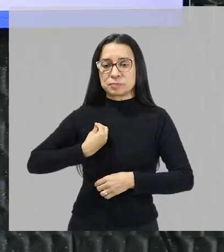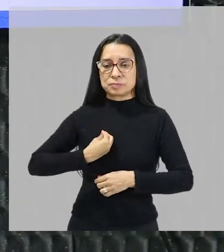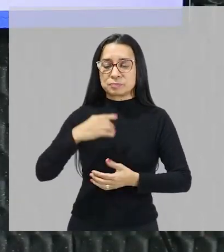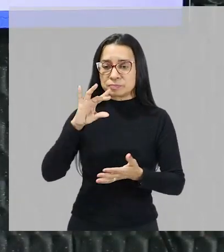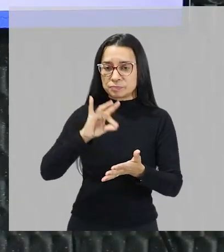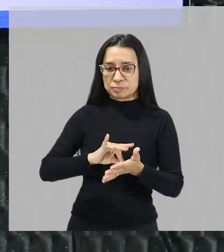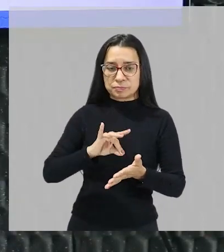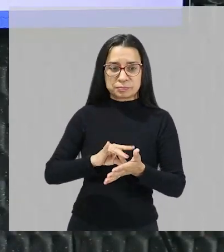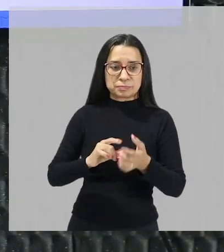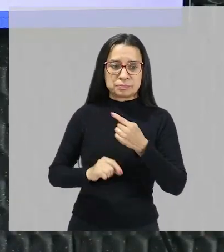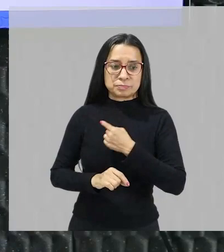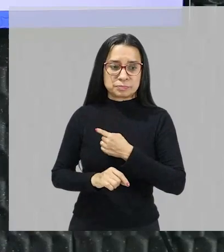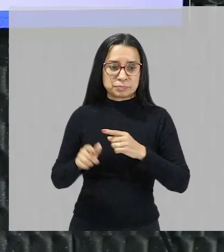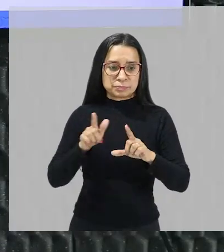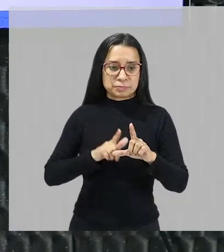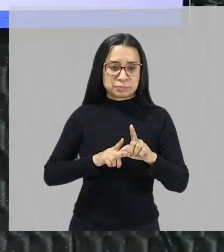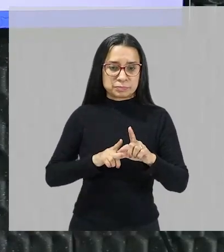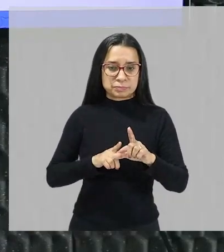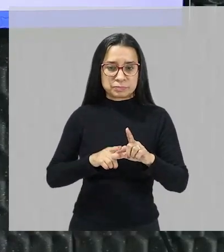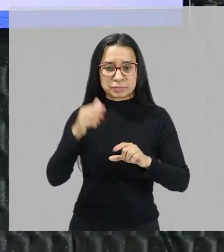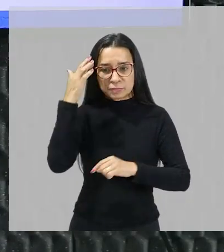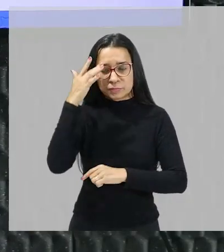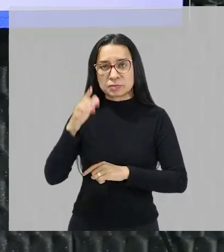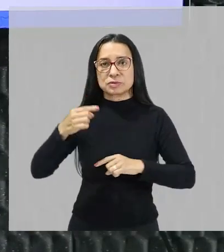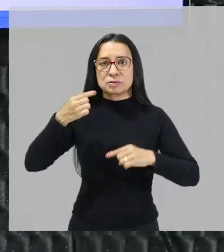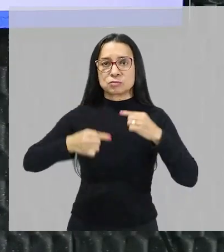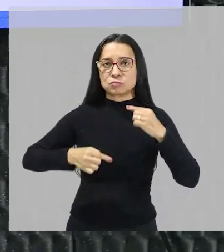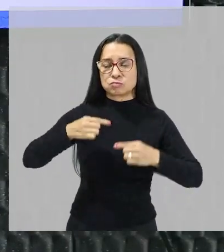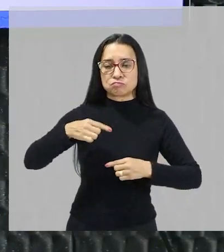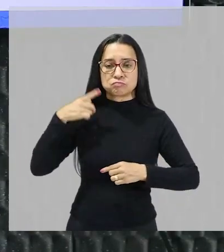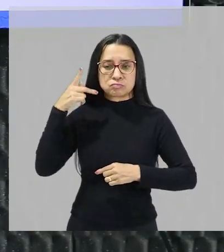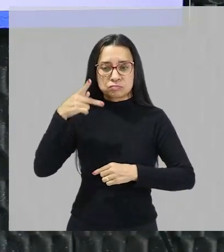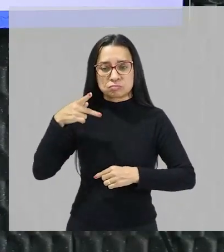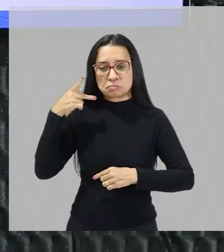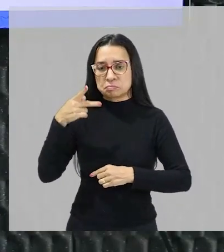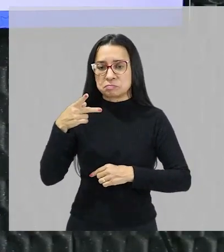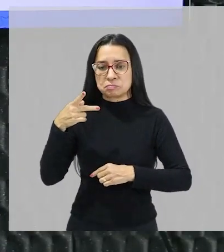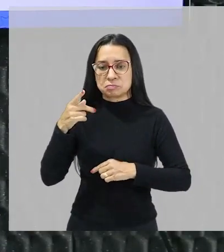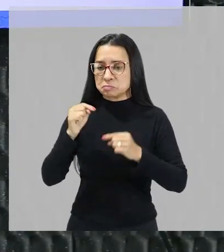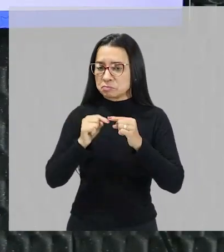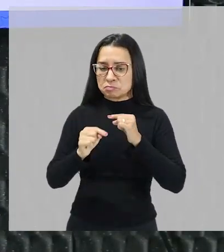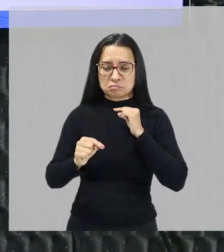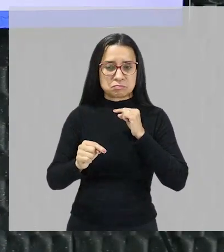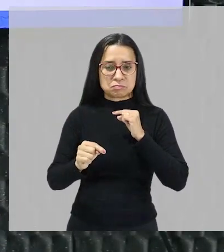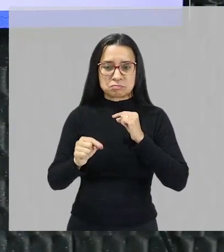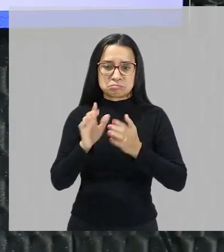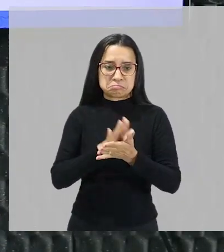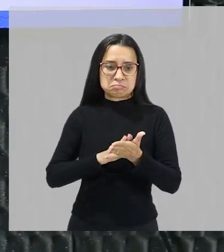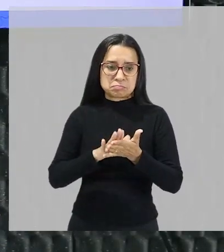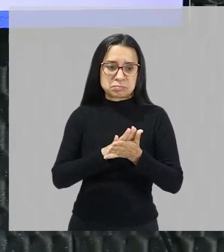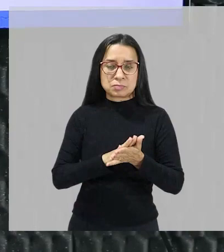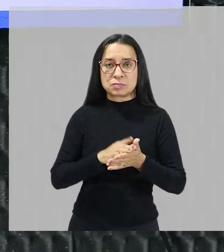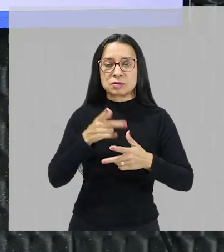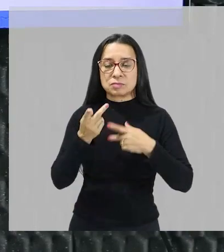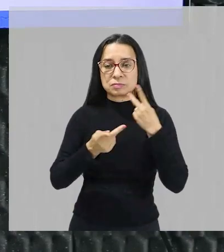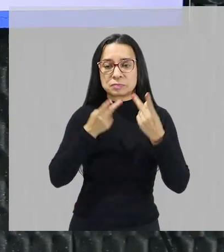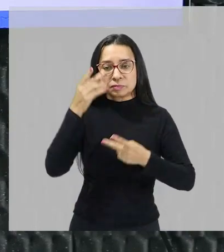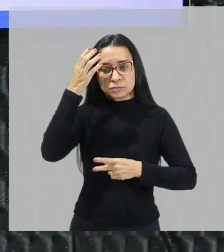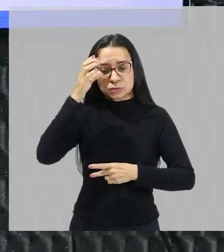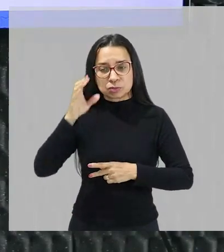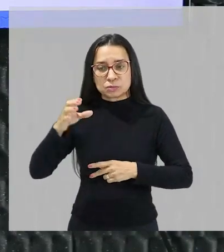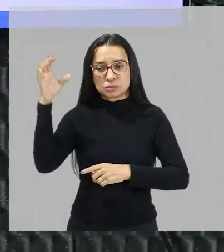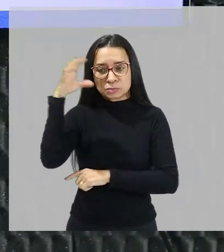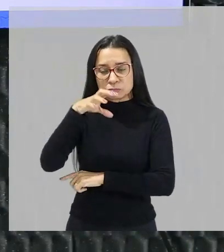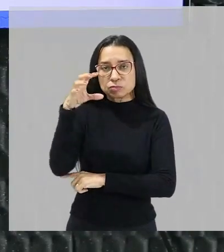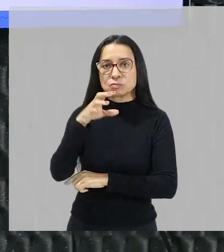personagem do teatro. E imaginário político não tem a ver com política, nem se falou de política aqui. A gente está falando de cultura, de chuva, de